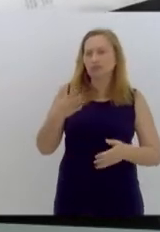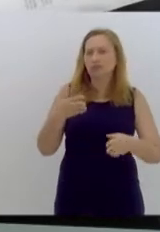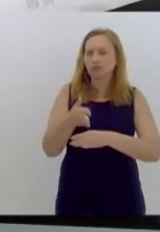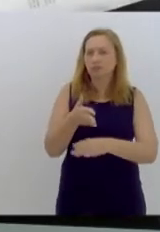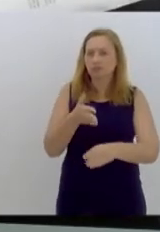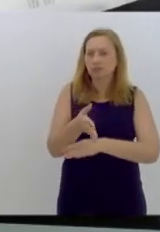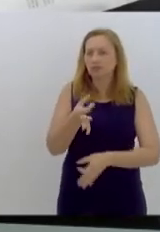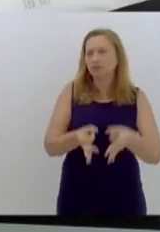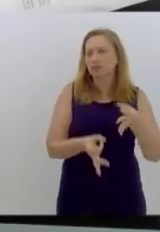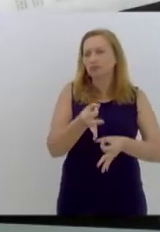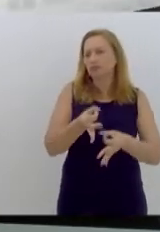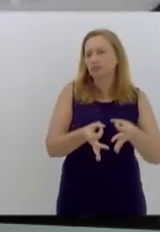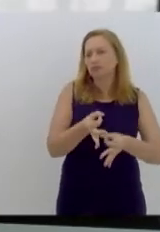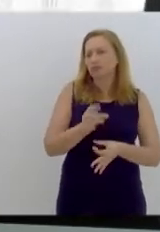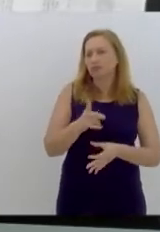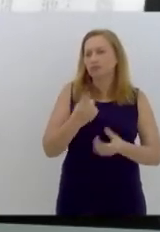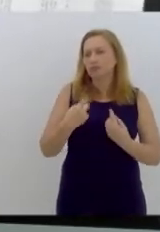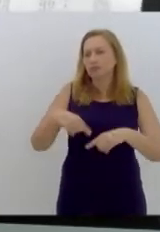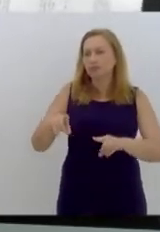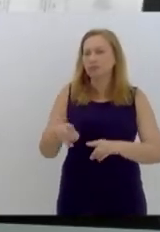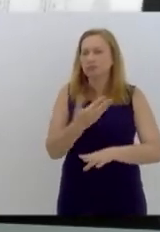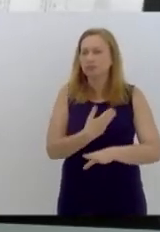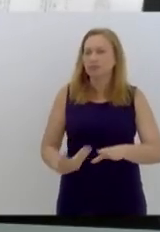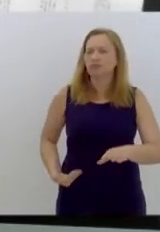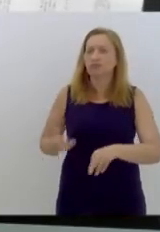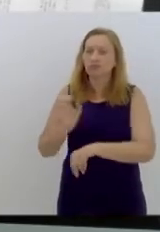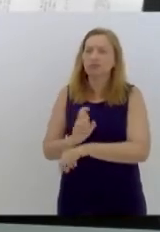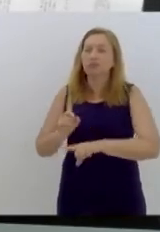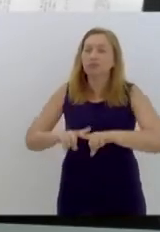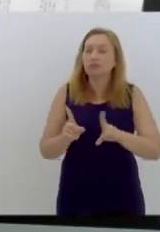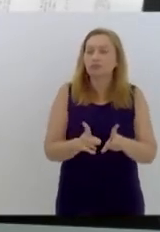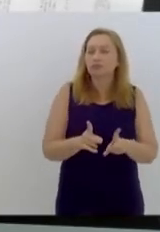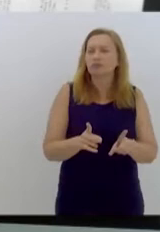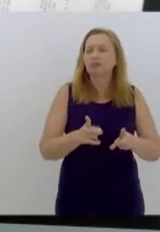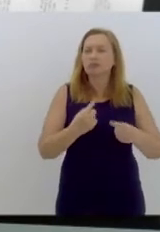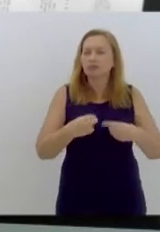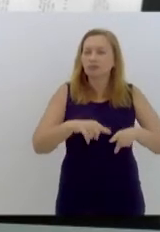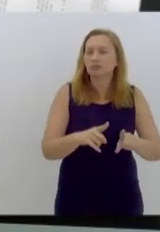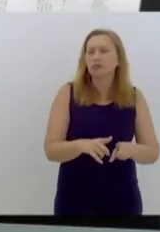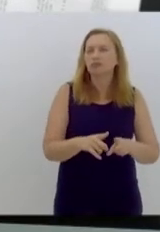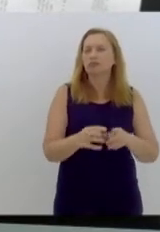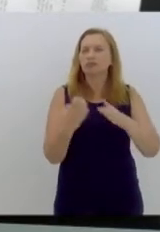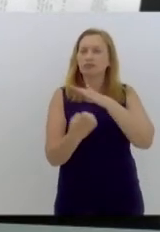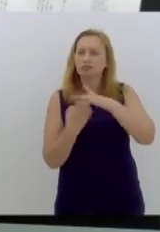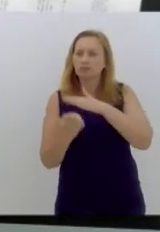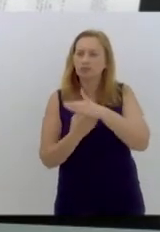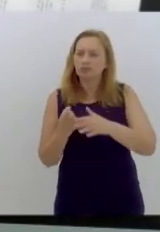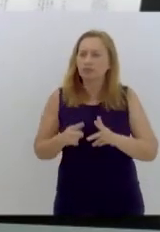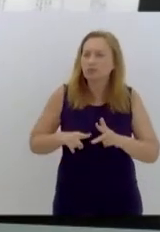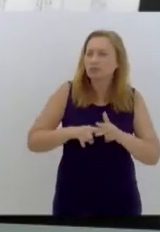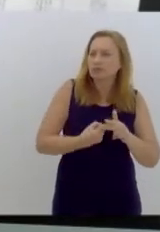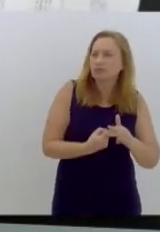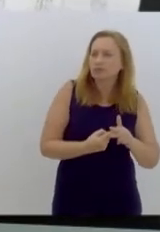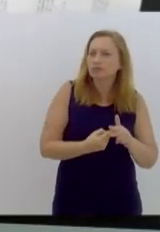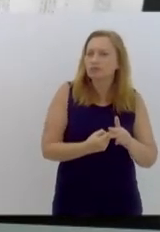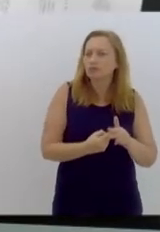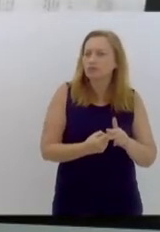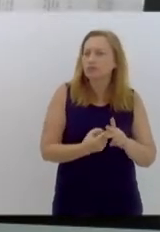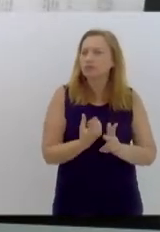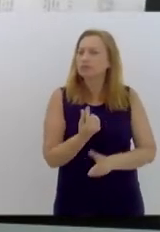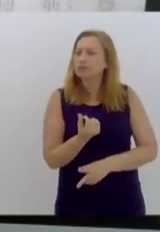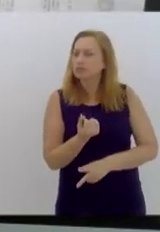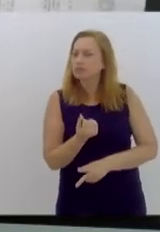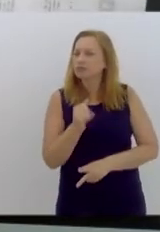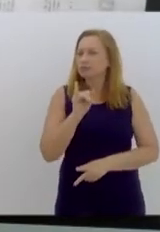na justiça, não contra o governo do estado, mas sim contra as empresas, e fazem uma alteração no valor